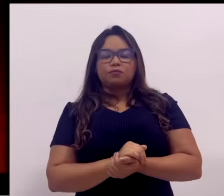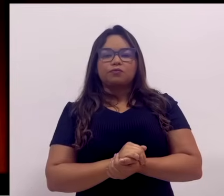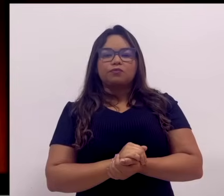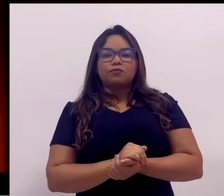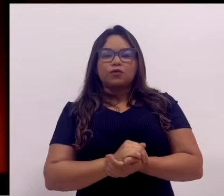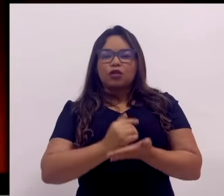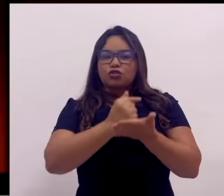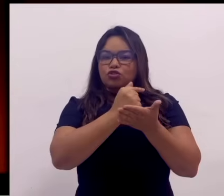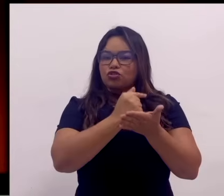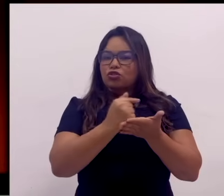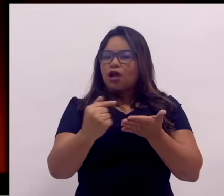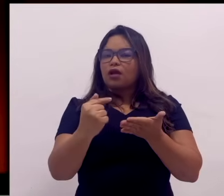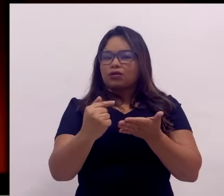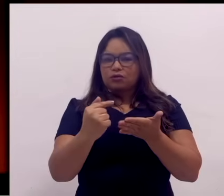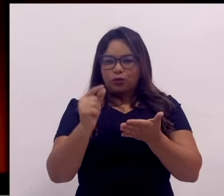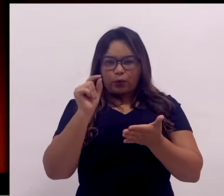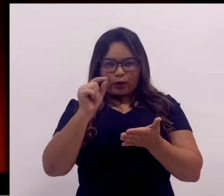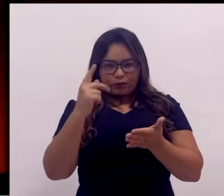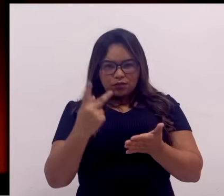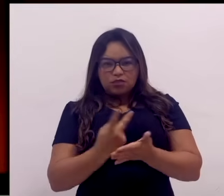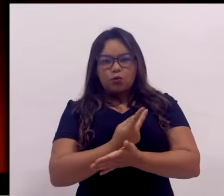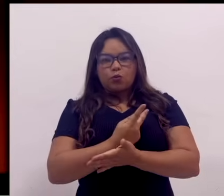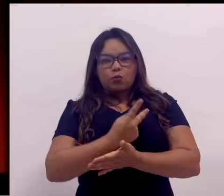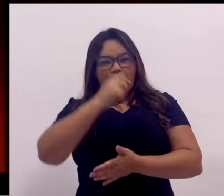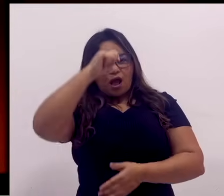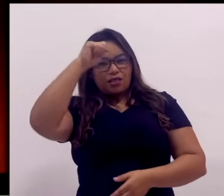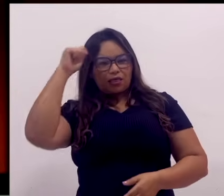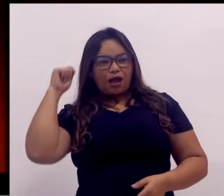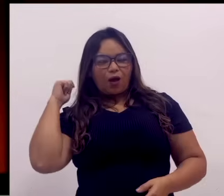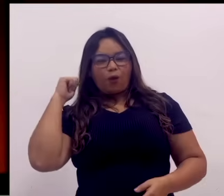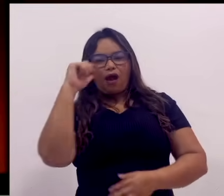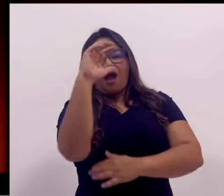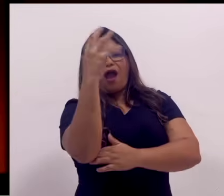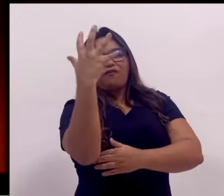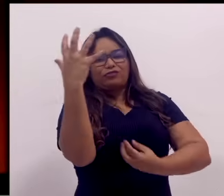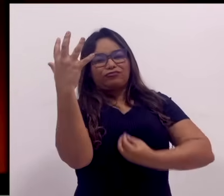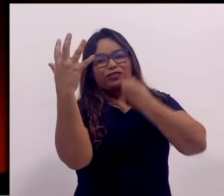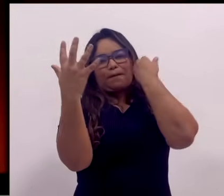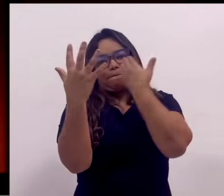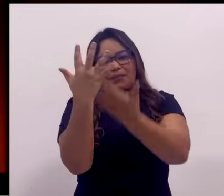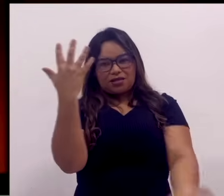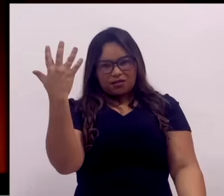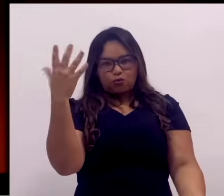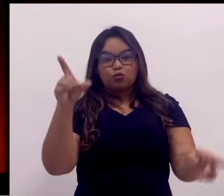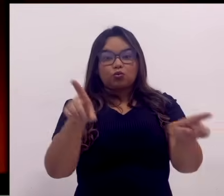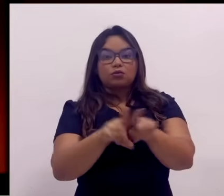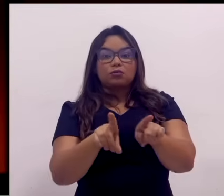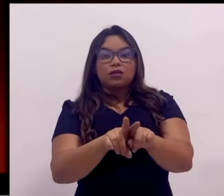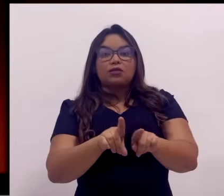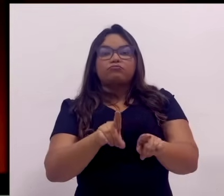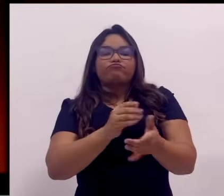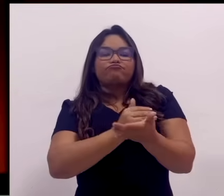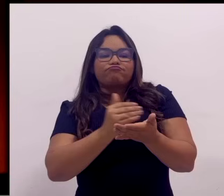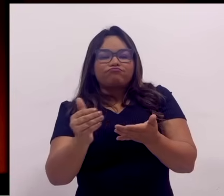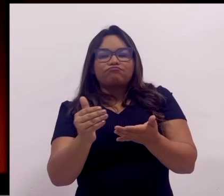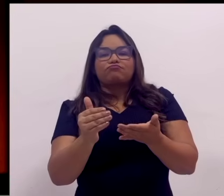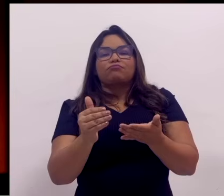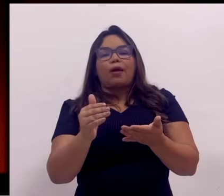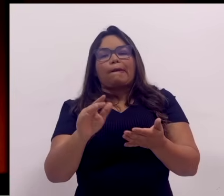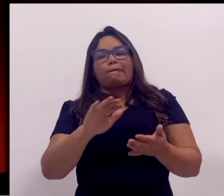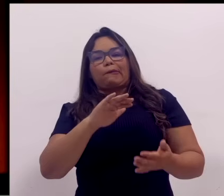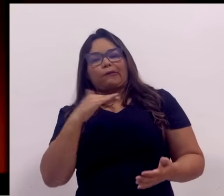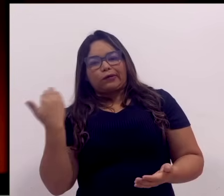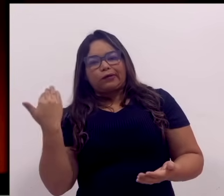Vimos como no livro de Gênesis o homem perdeu acesso à árvore da vida, a morte passou a existir, ele passou a